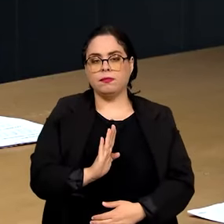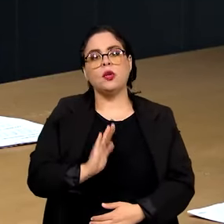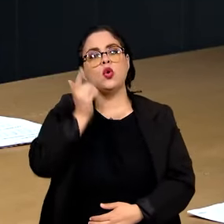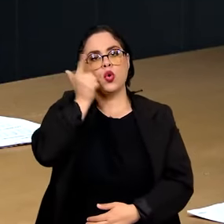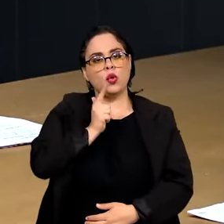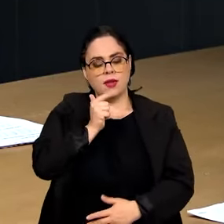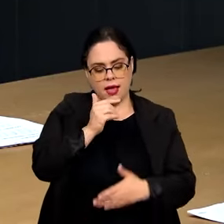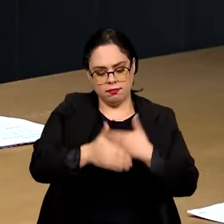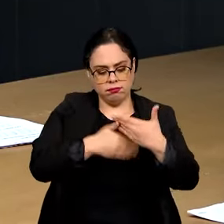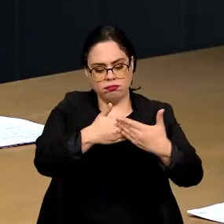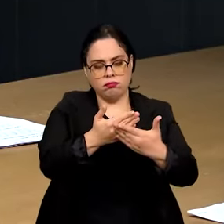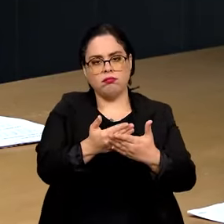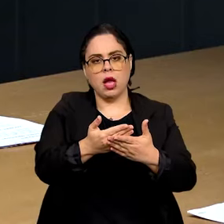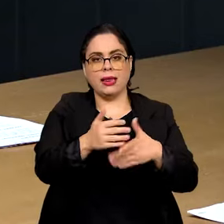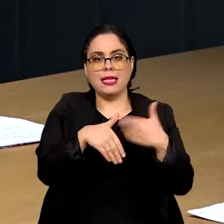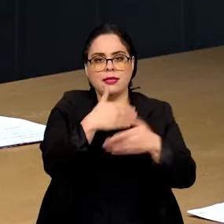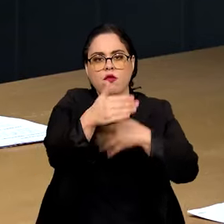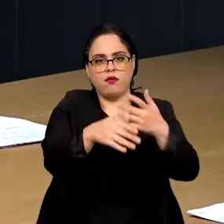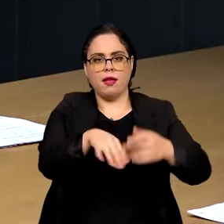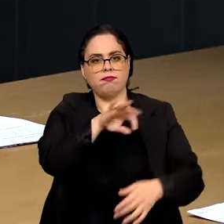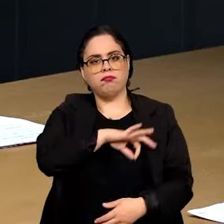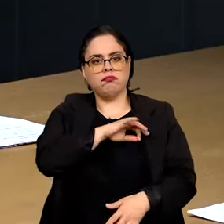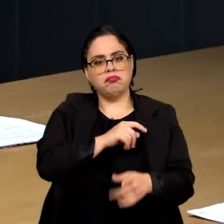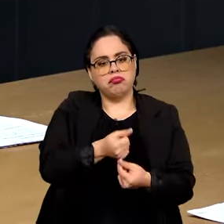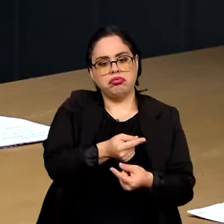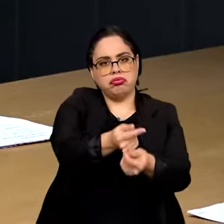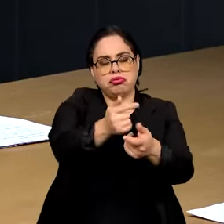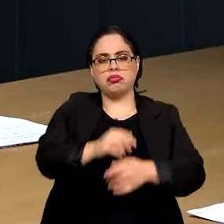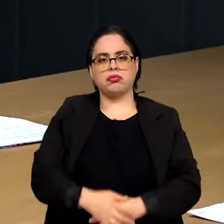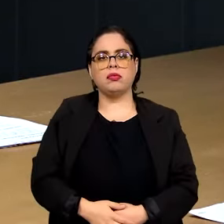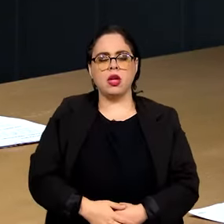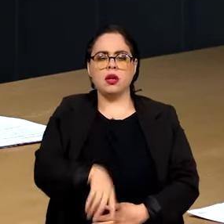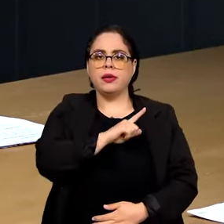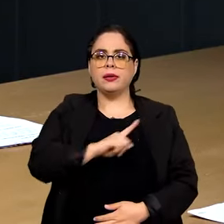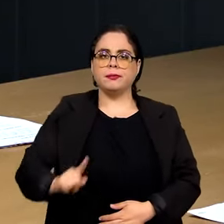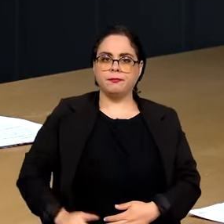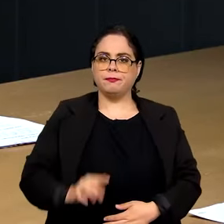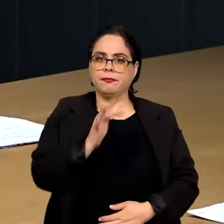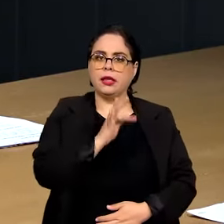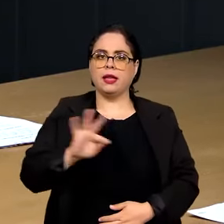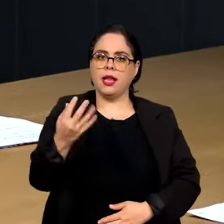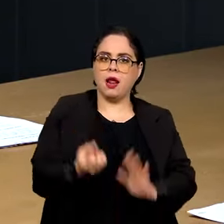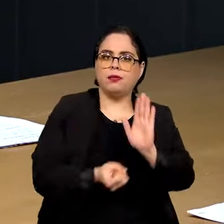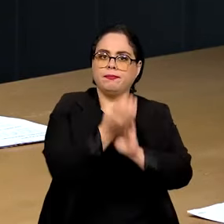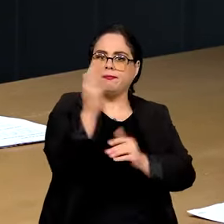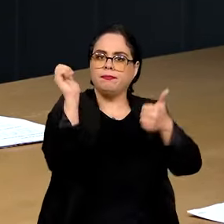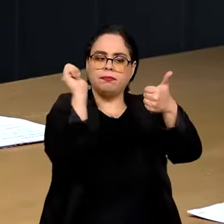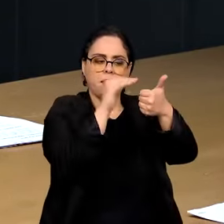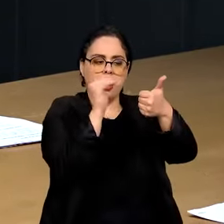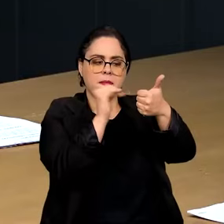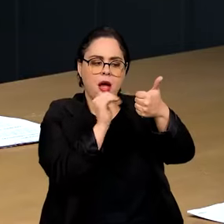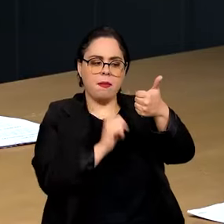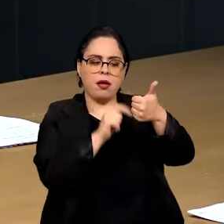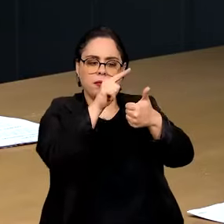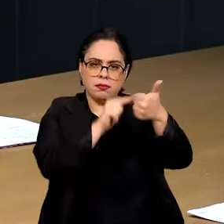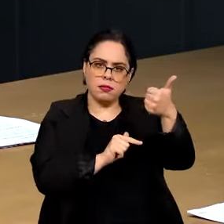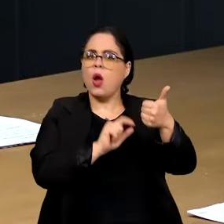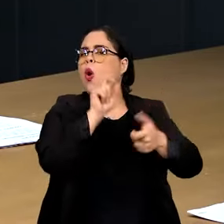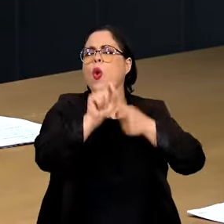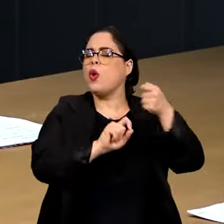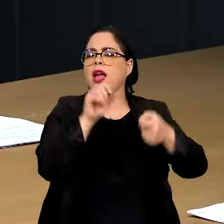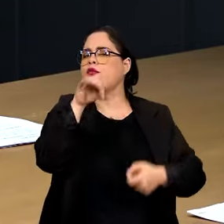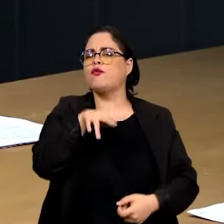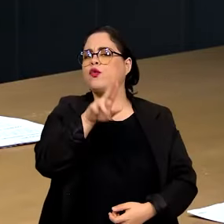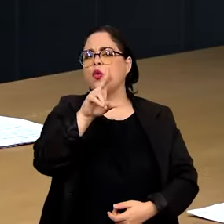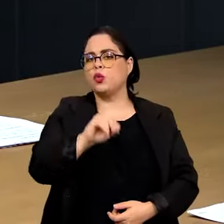apoiar os brasileiros e brasileiras a gerarem renda a grande novidade é que o governo federal criou um fundo garantidor para